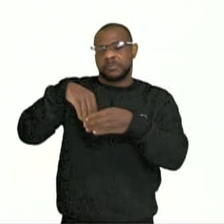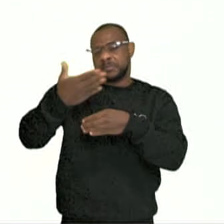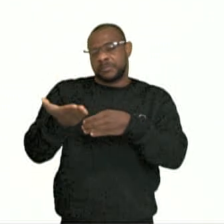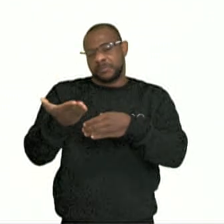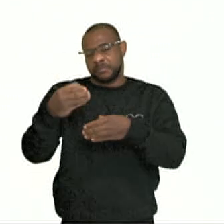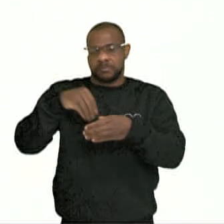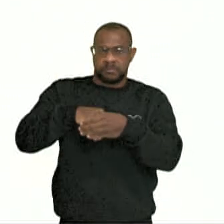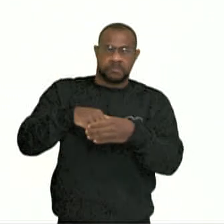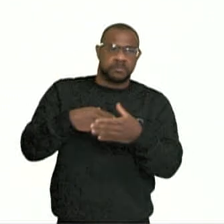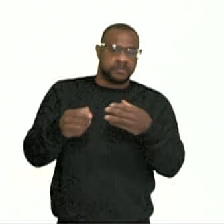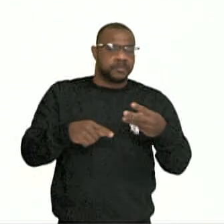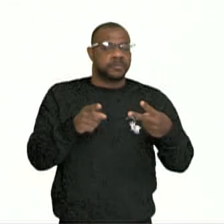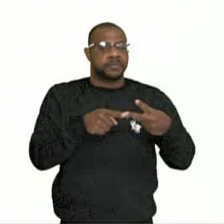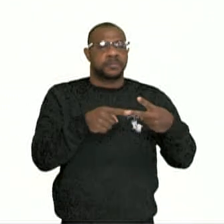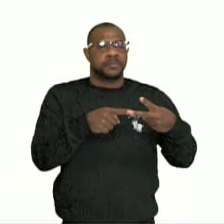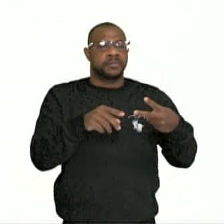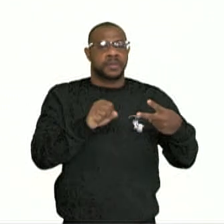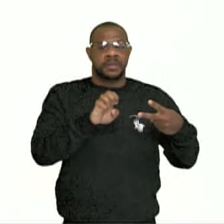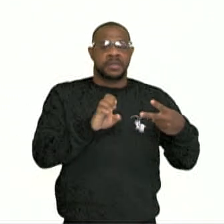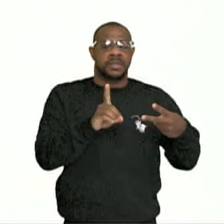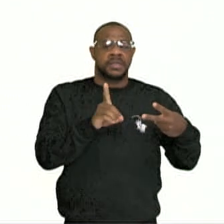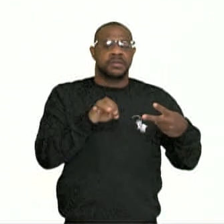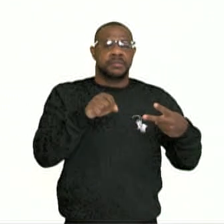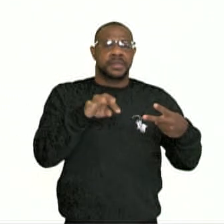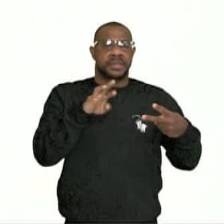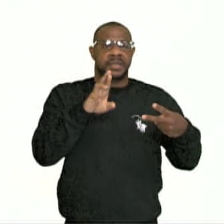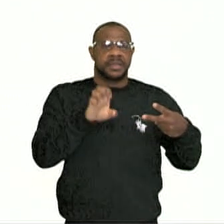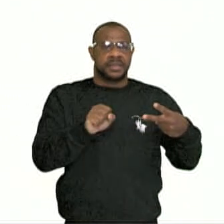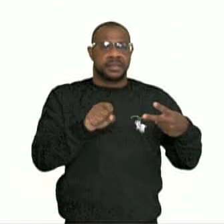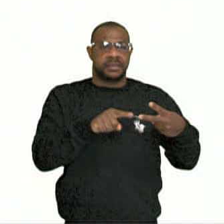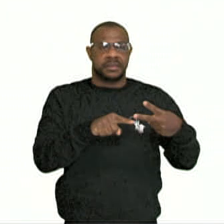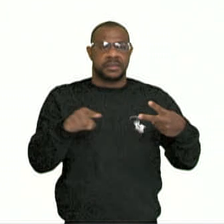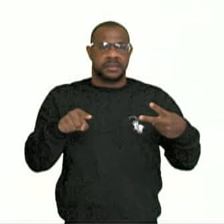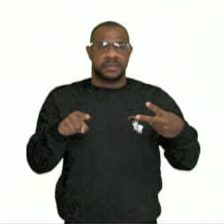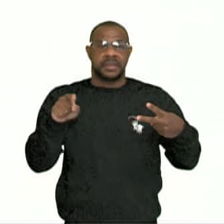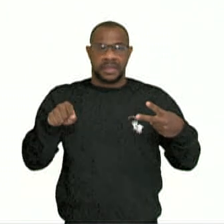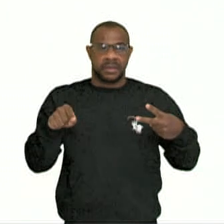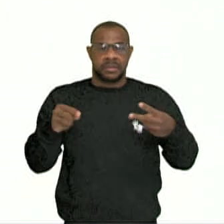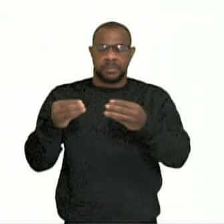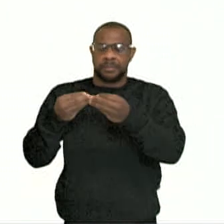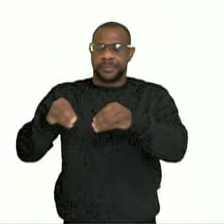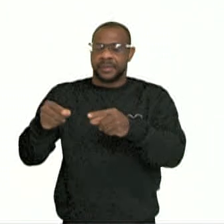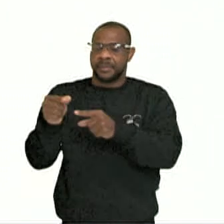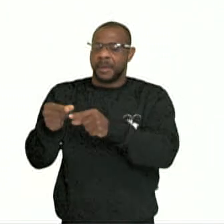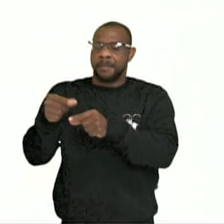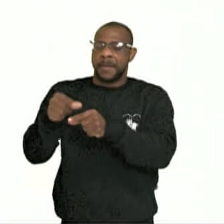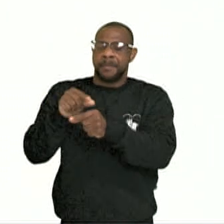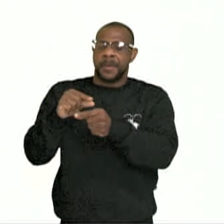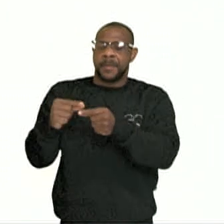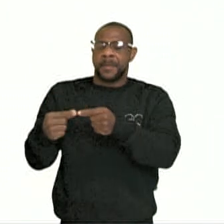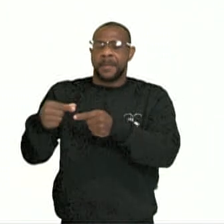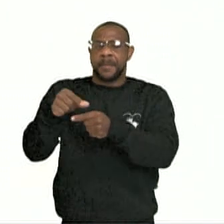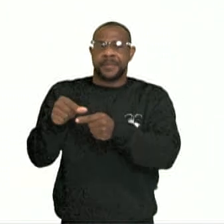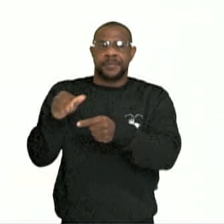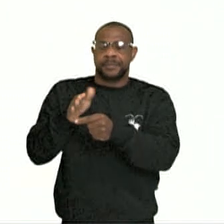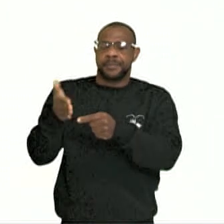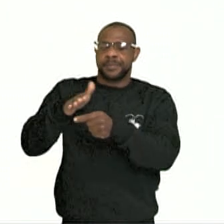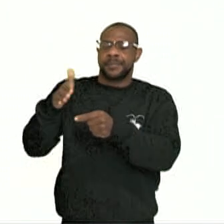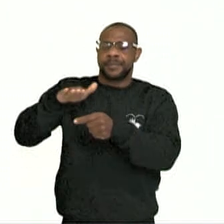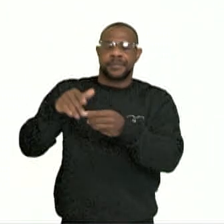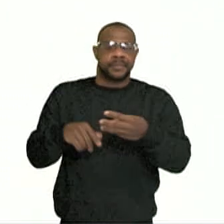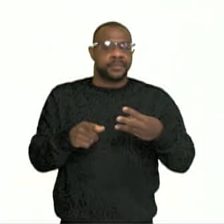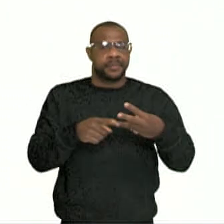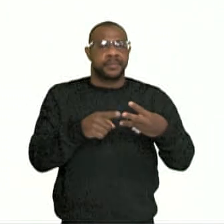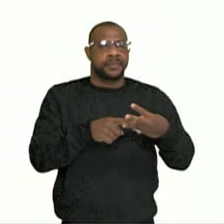crosta terrestre. Sedimentar é o acúmulo do quê? Dos sedimentos, naqueles fragmentos, isso mesmo. E